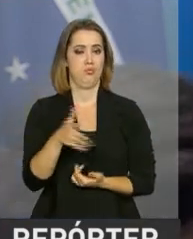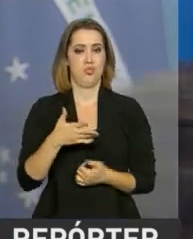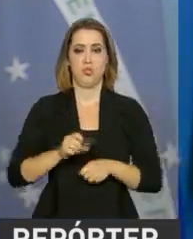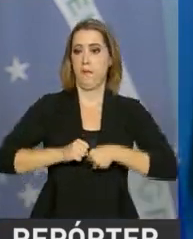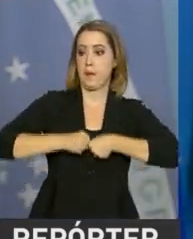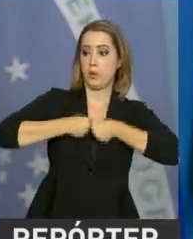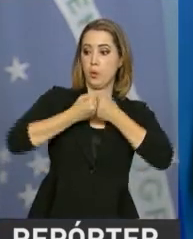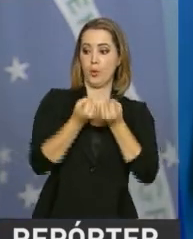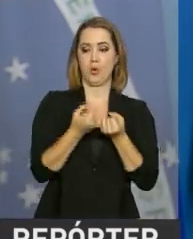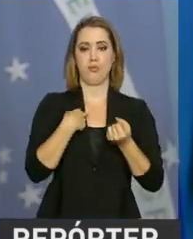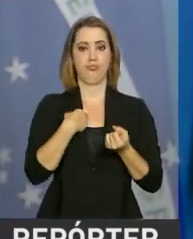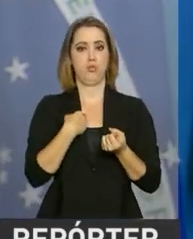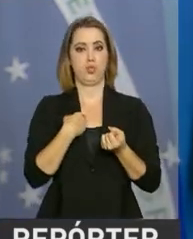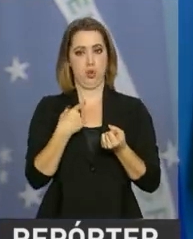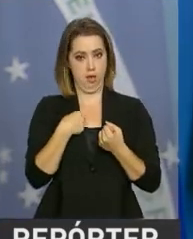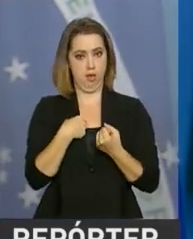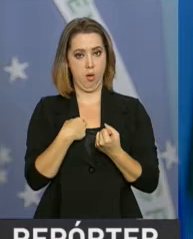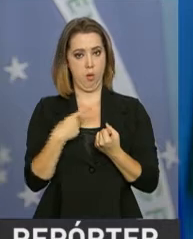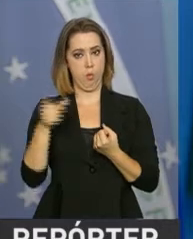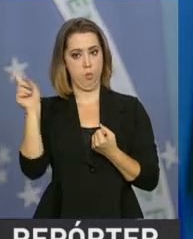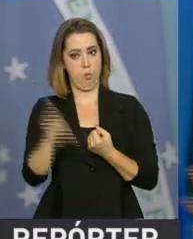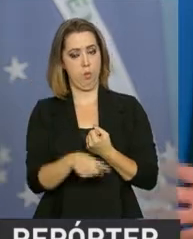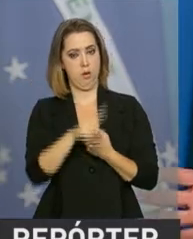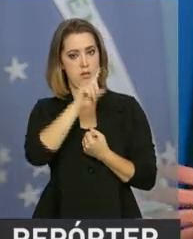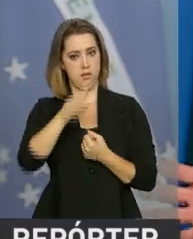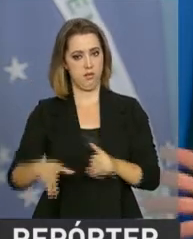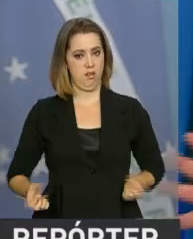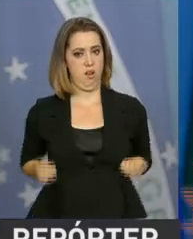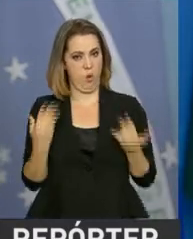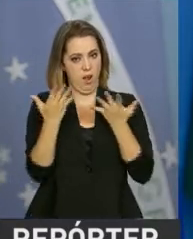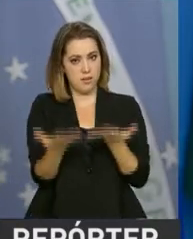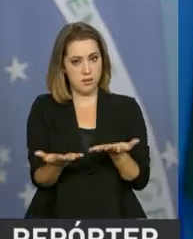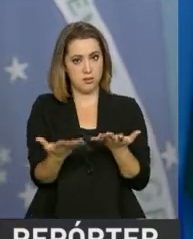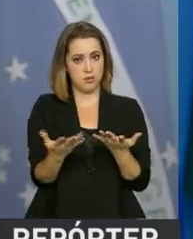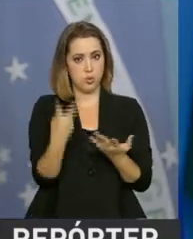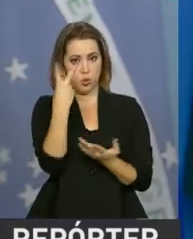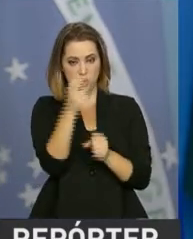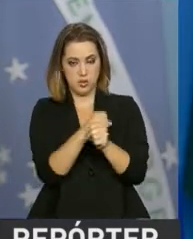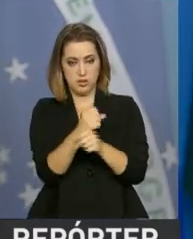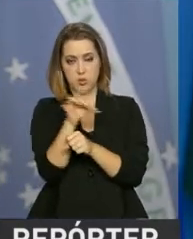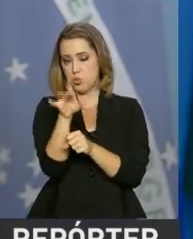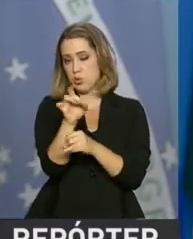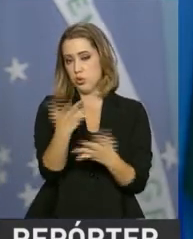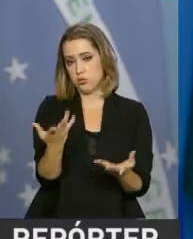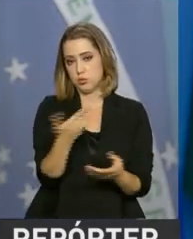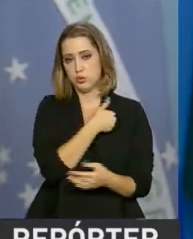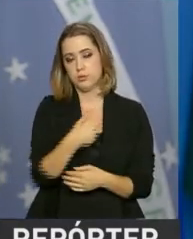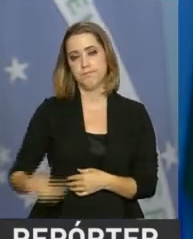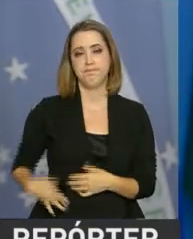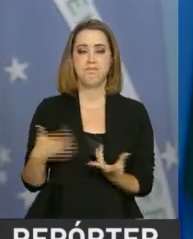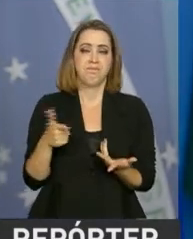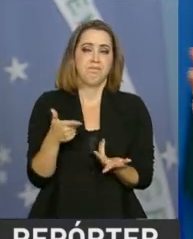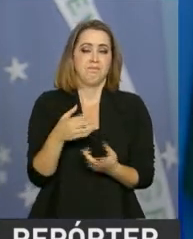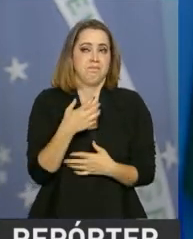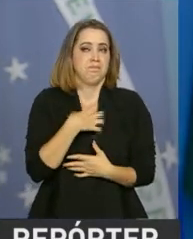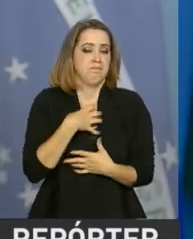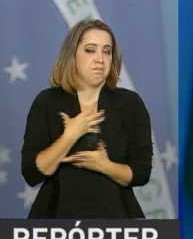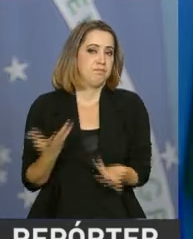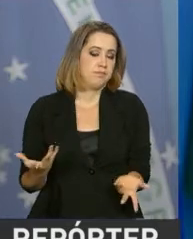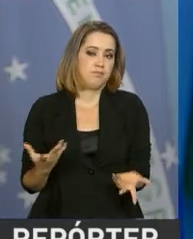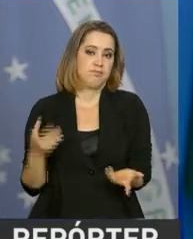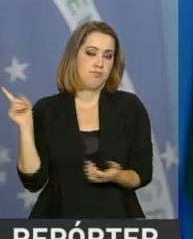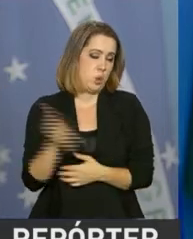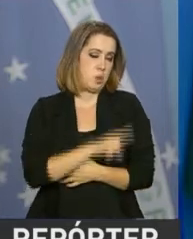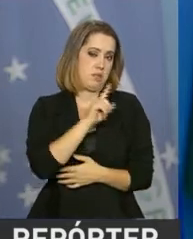vou restringir os gastos num governo de 2 anos e pouco? Nenhum sentido teria essa